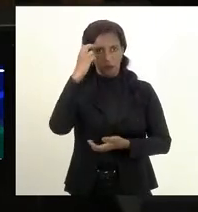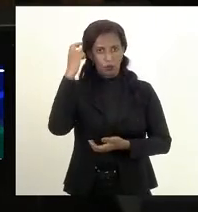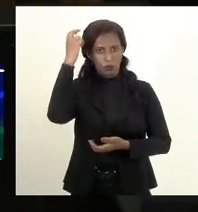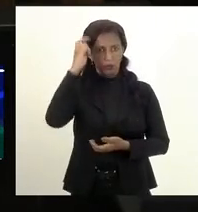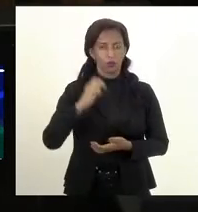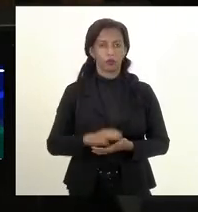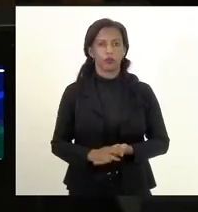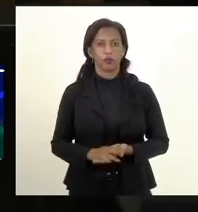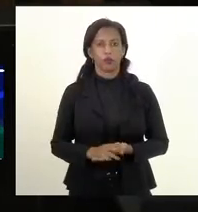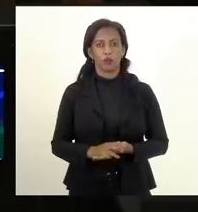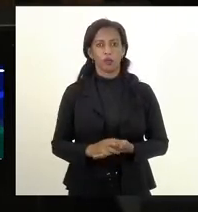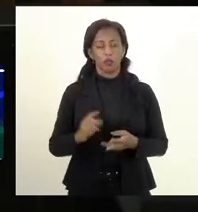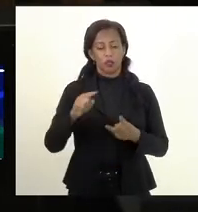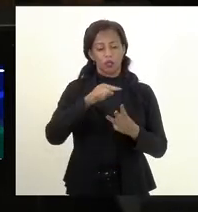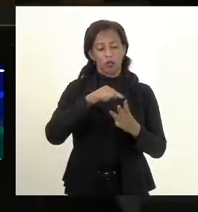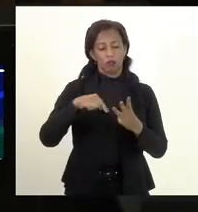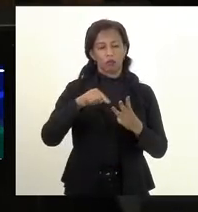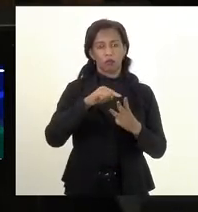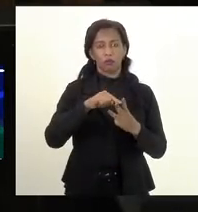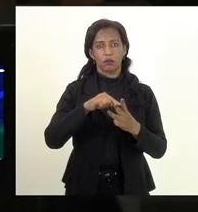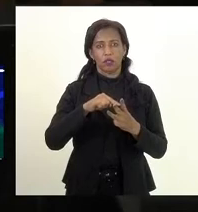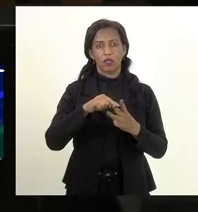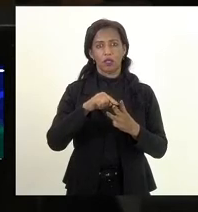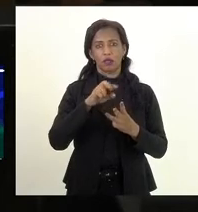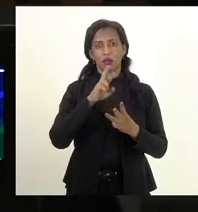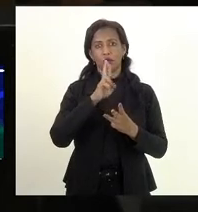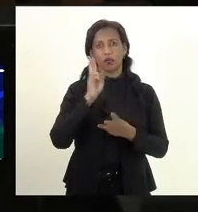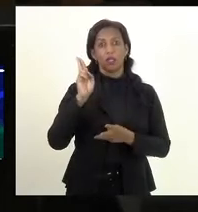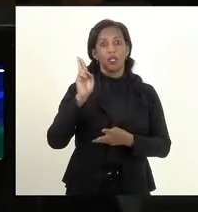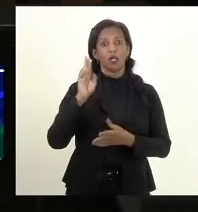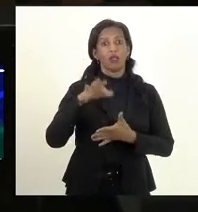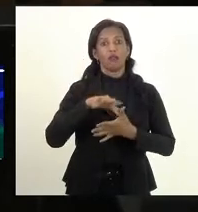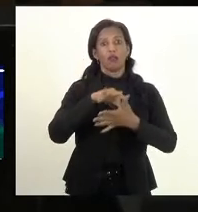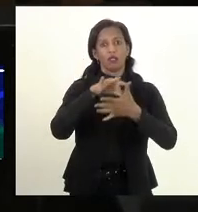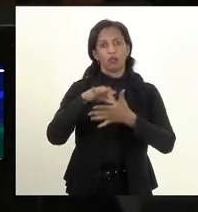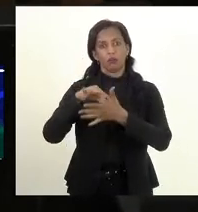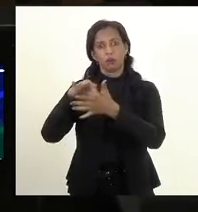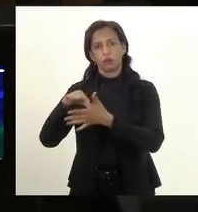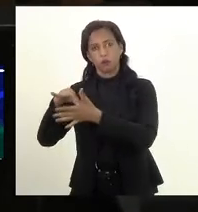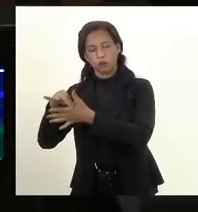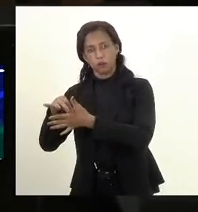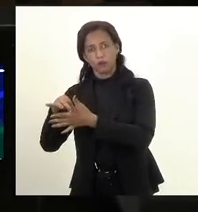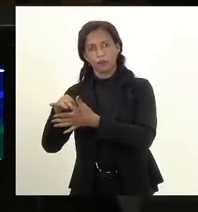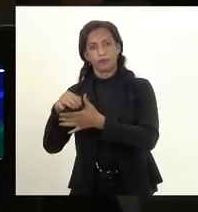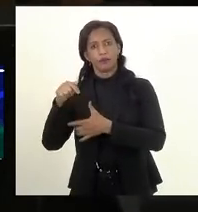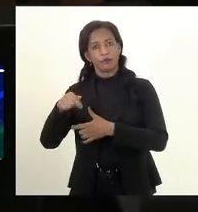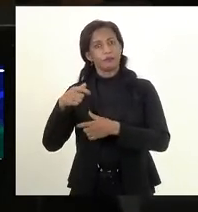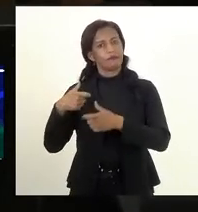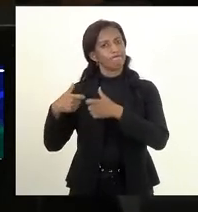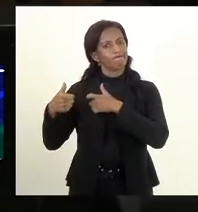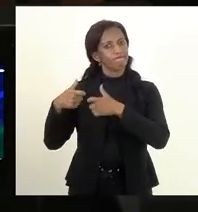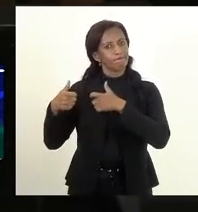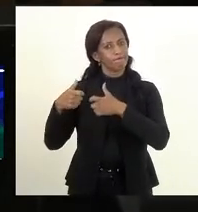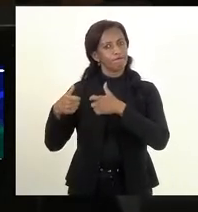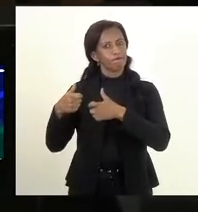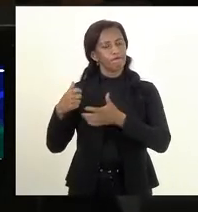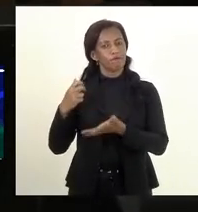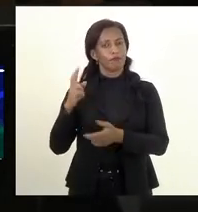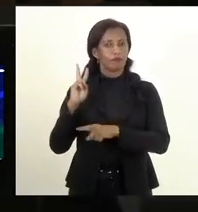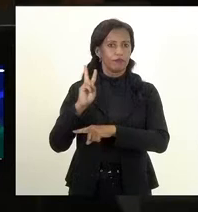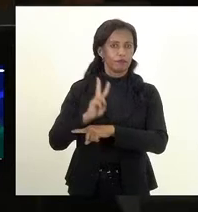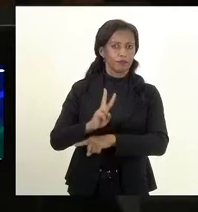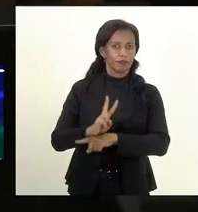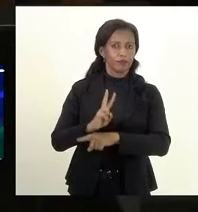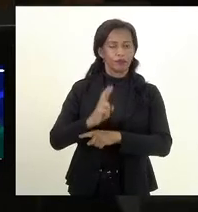e por três representantes das entidades dessa luta pela Preservação